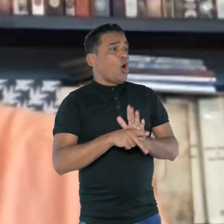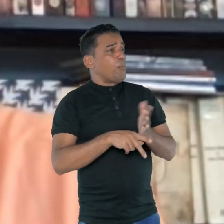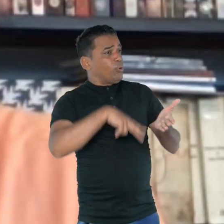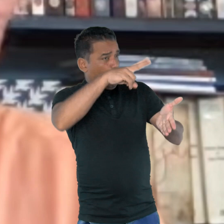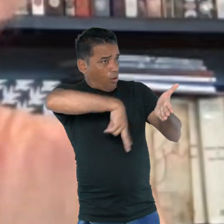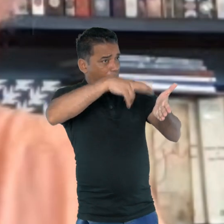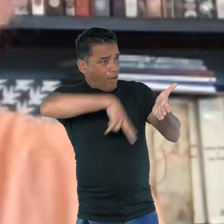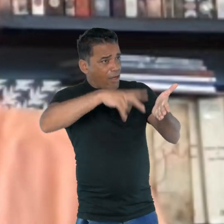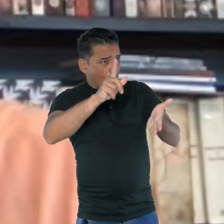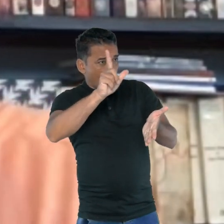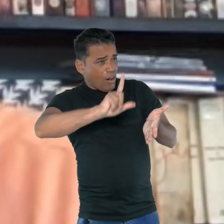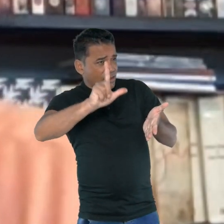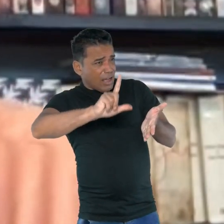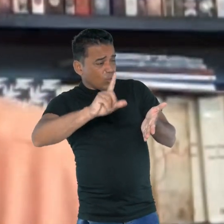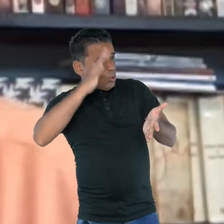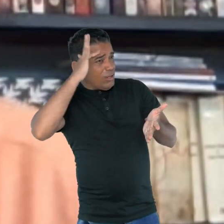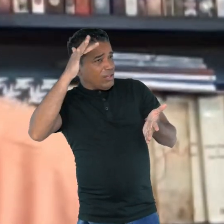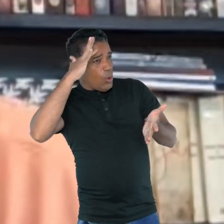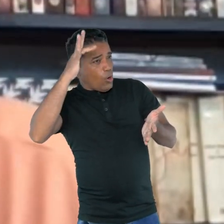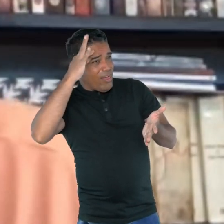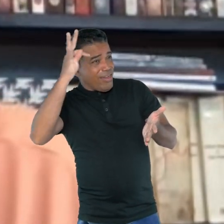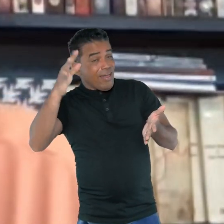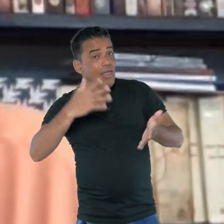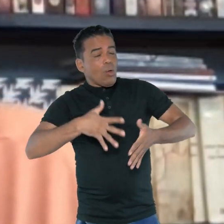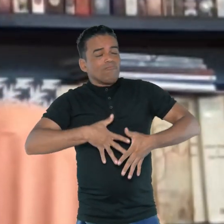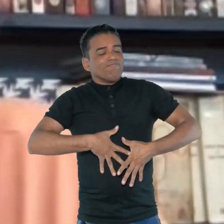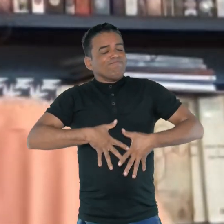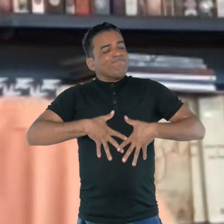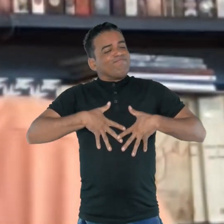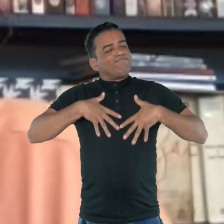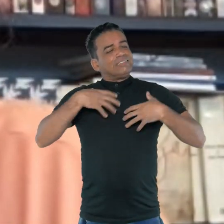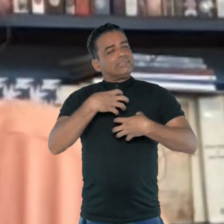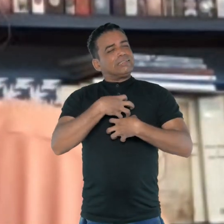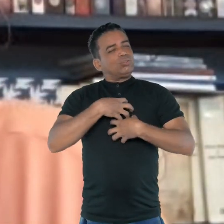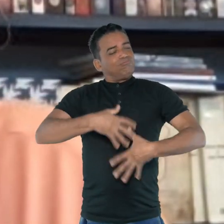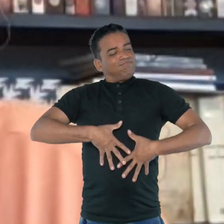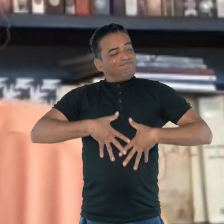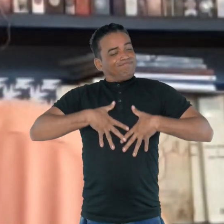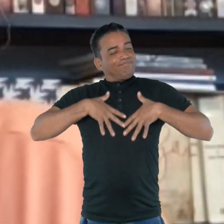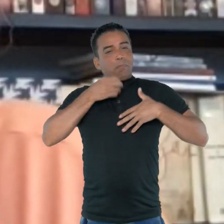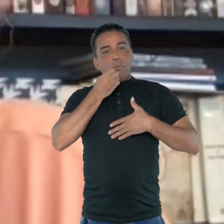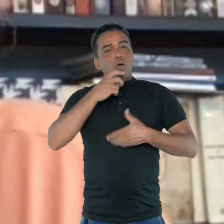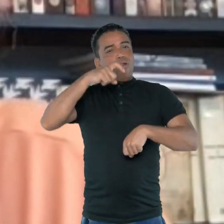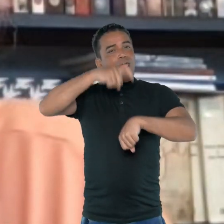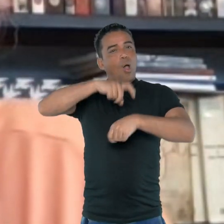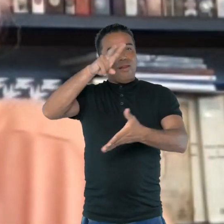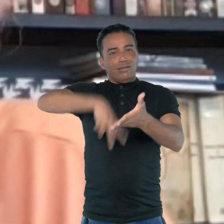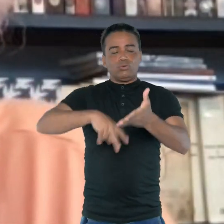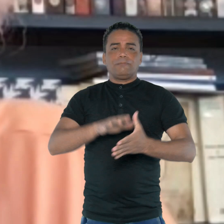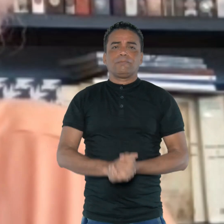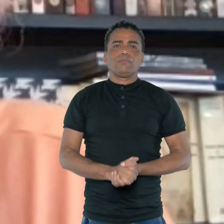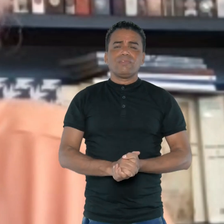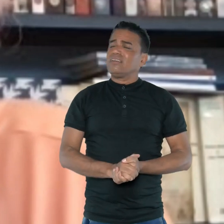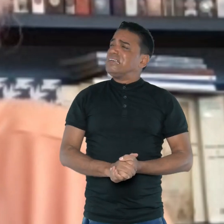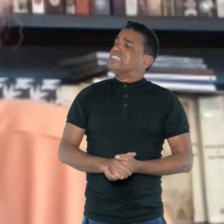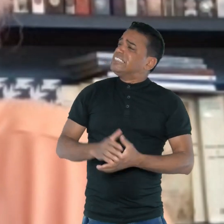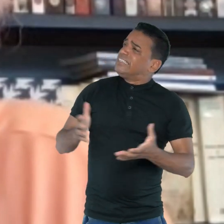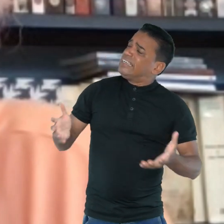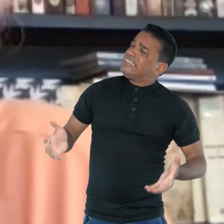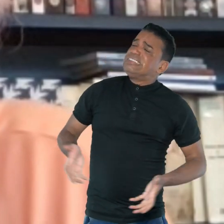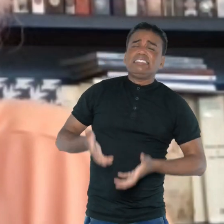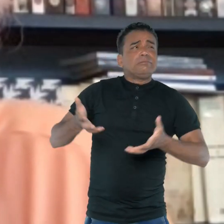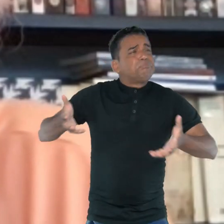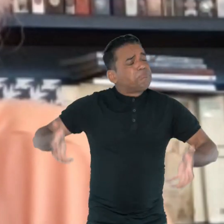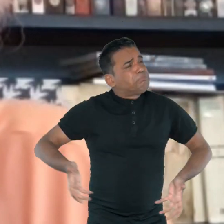faço isso que eu tenho o maior prazer na leitura. Sim. E a inspiração, ela